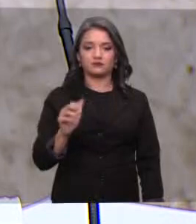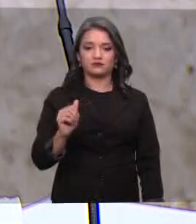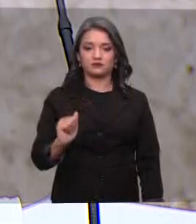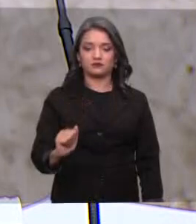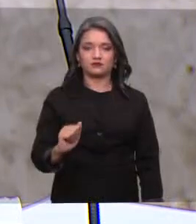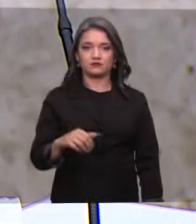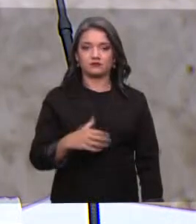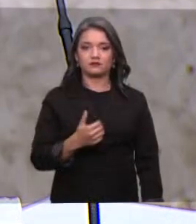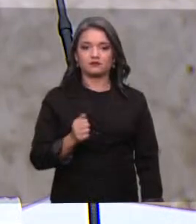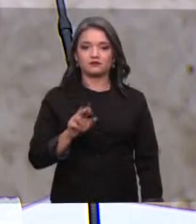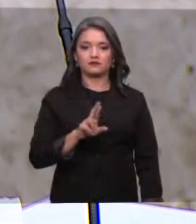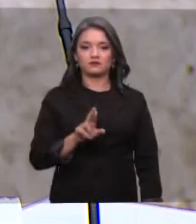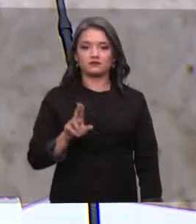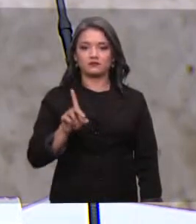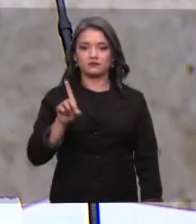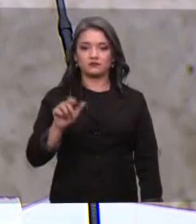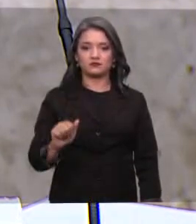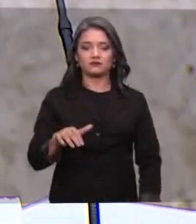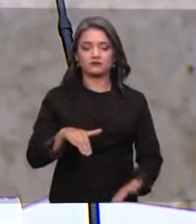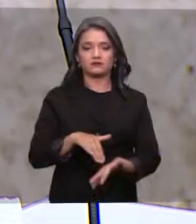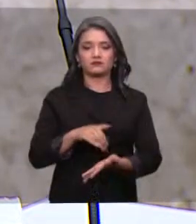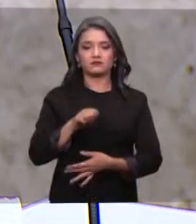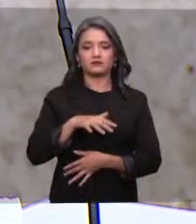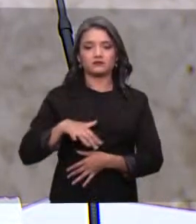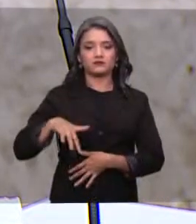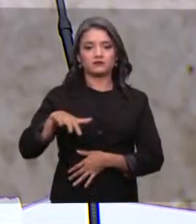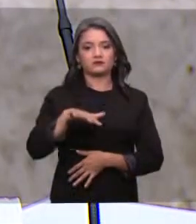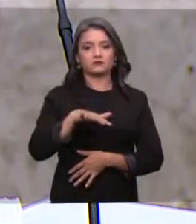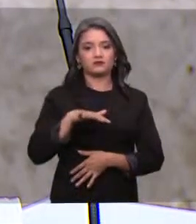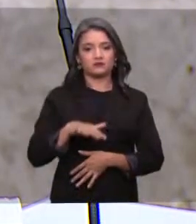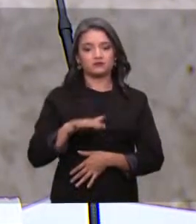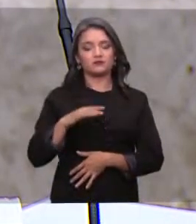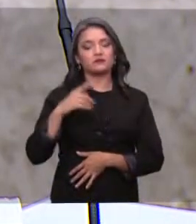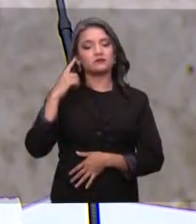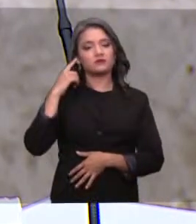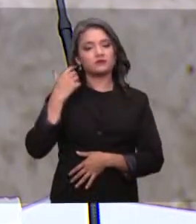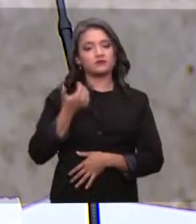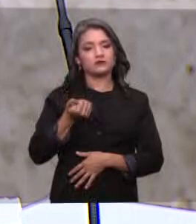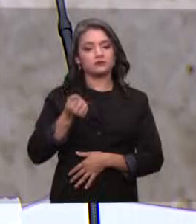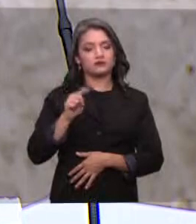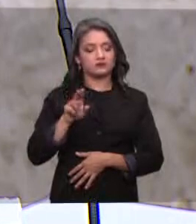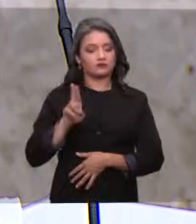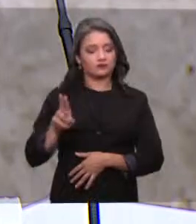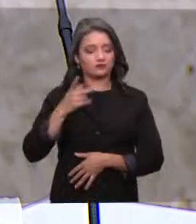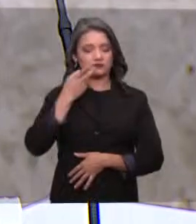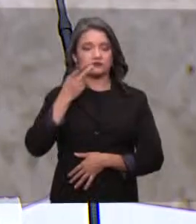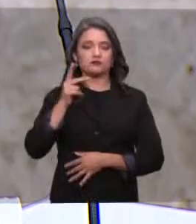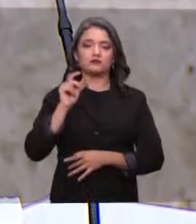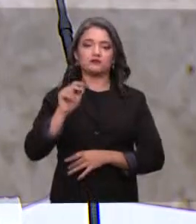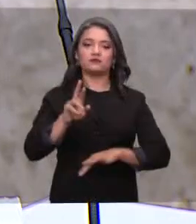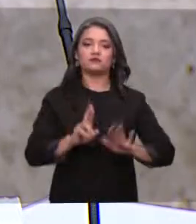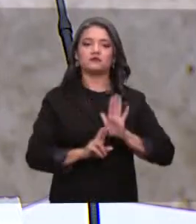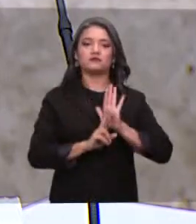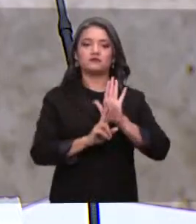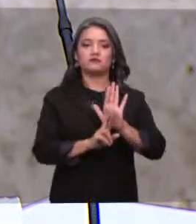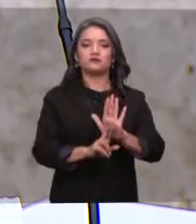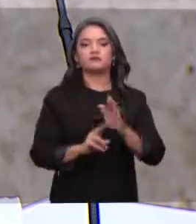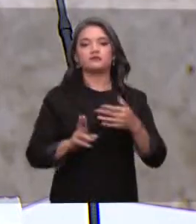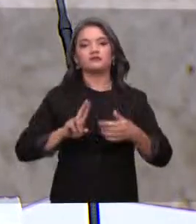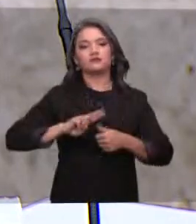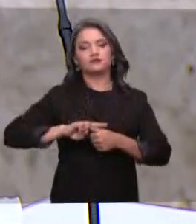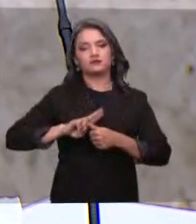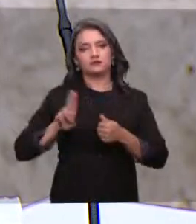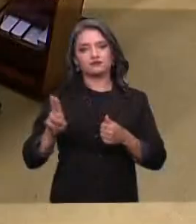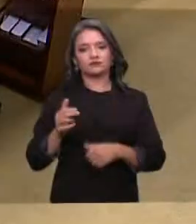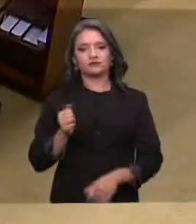Arruda, secretária-geral do Contencioso da Advocacia-Geral da União, que falará pela Advocacia-Geral da